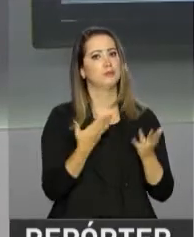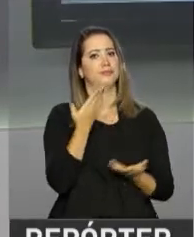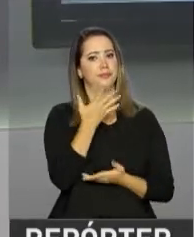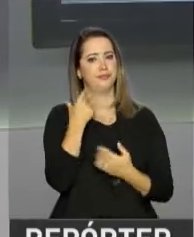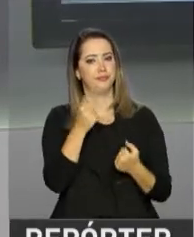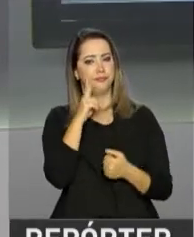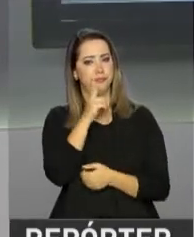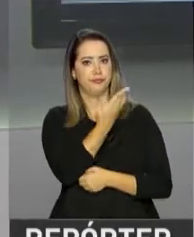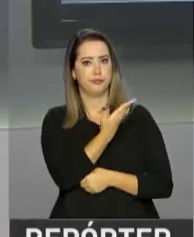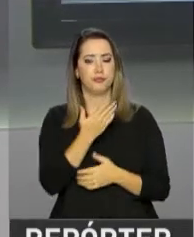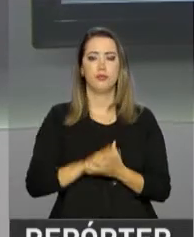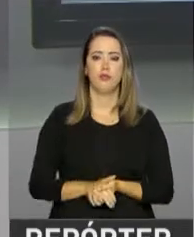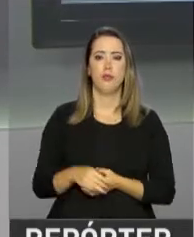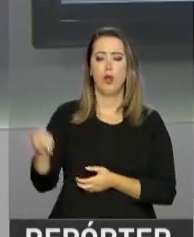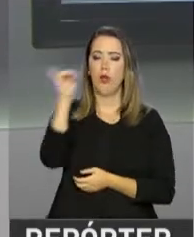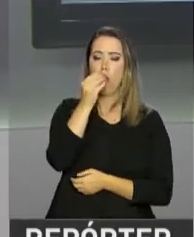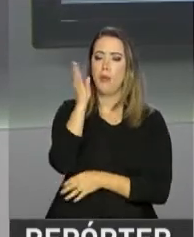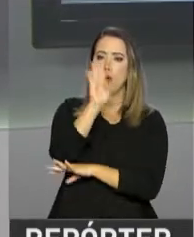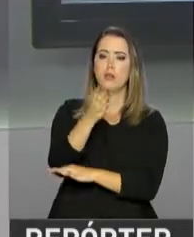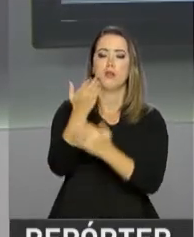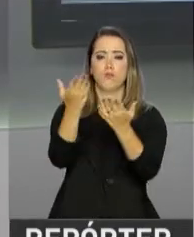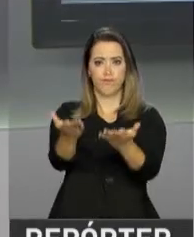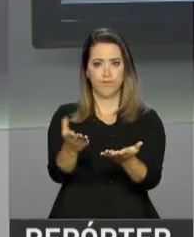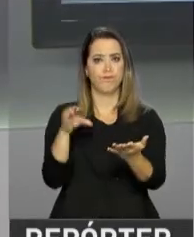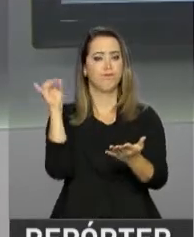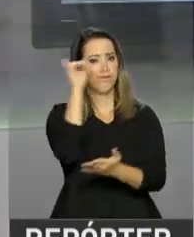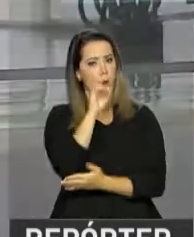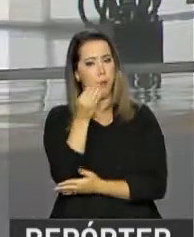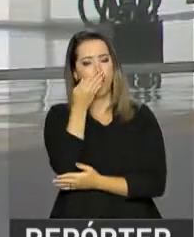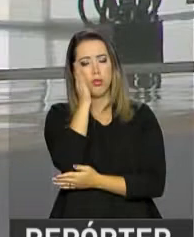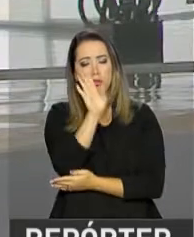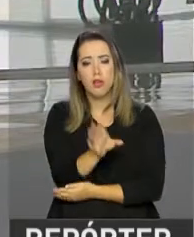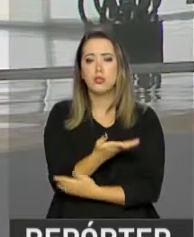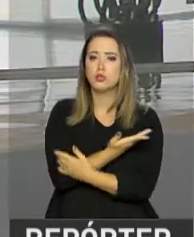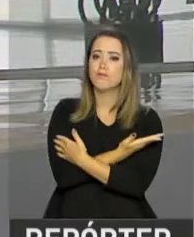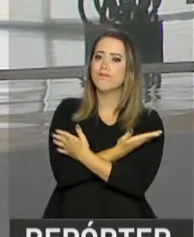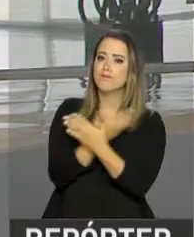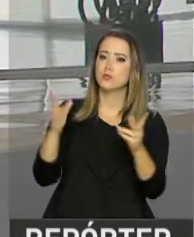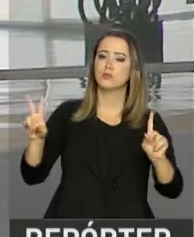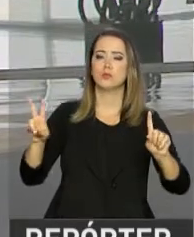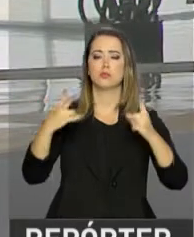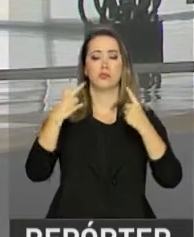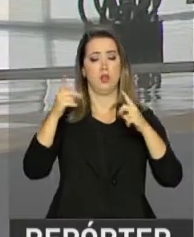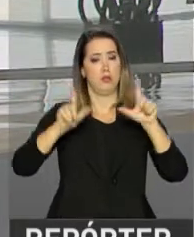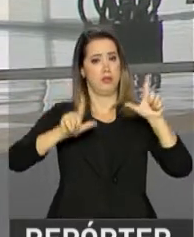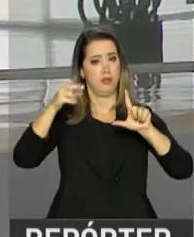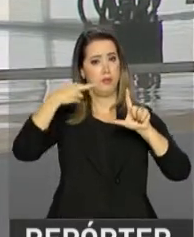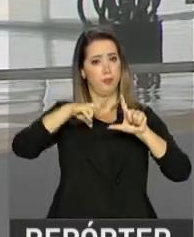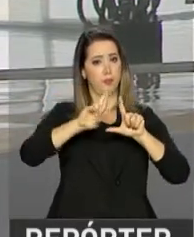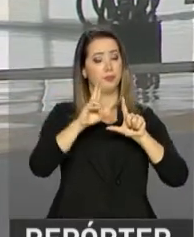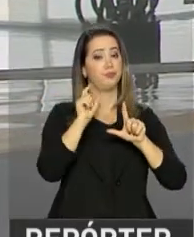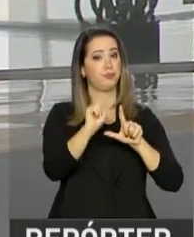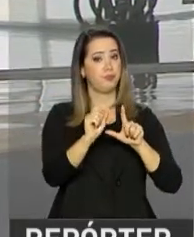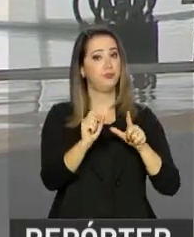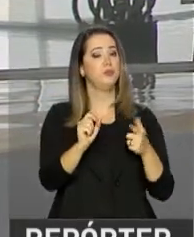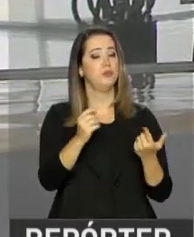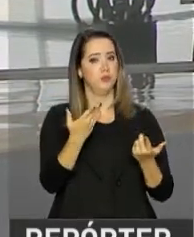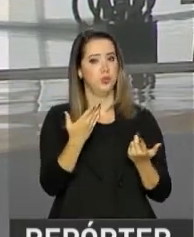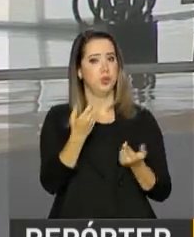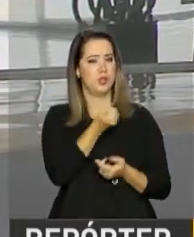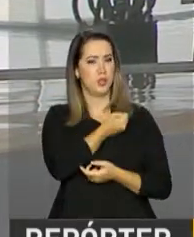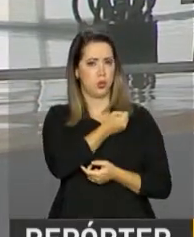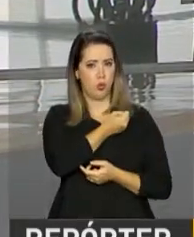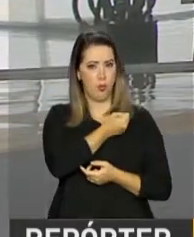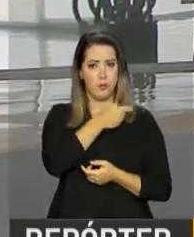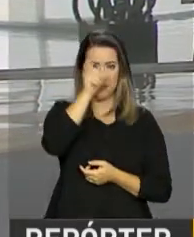para você. Olá, Roberto. Boa tarde a todos que nos assistem na TV NBR. Olha, Roberto, estes dados foram